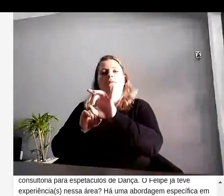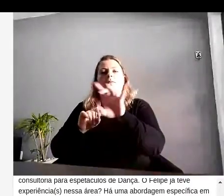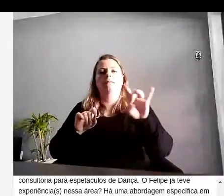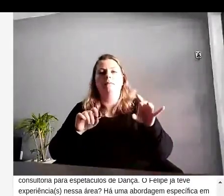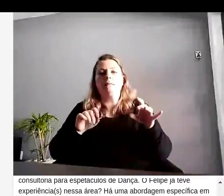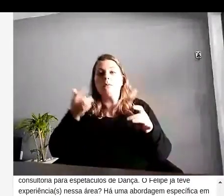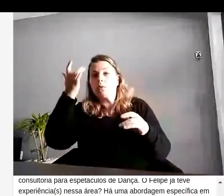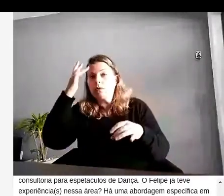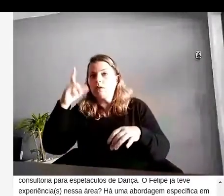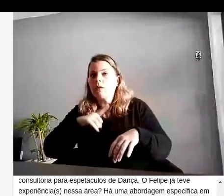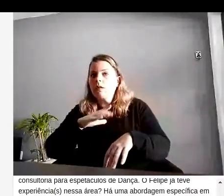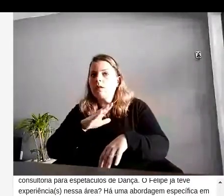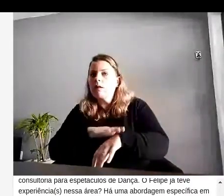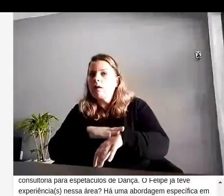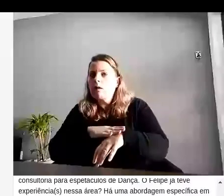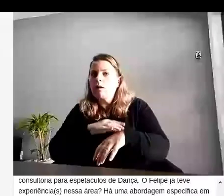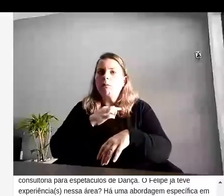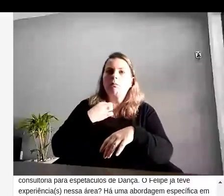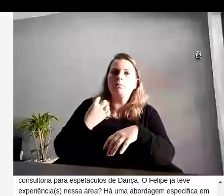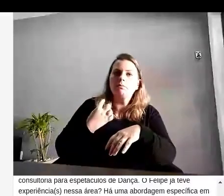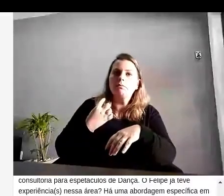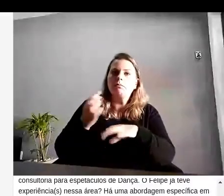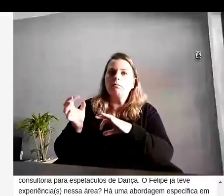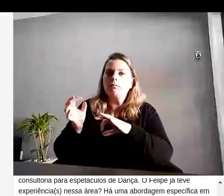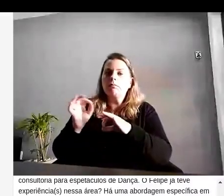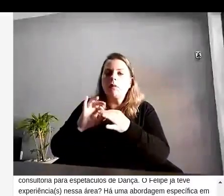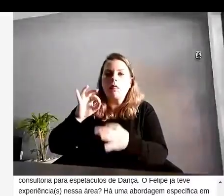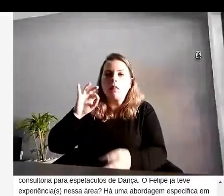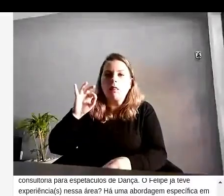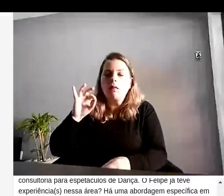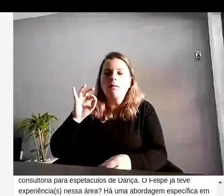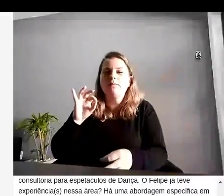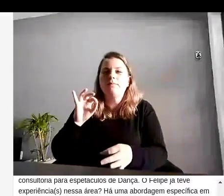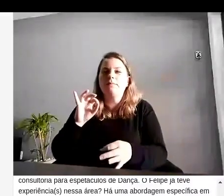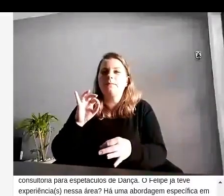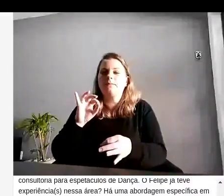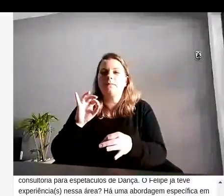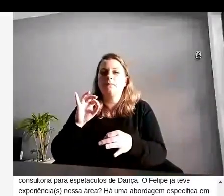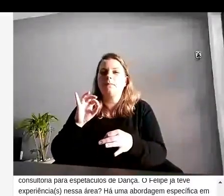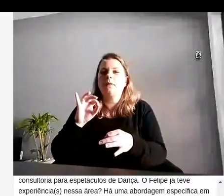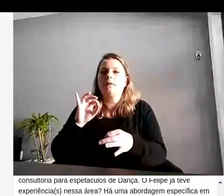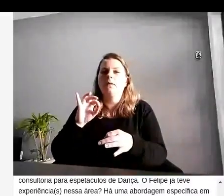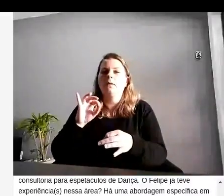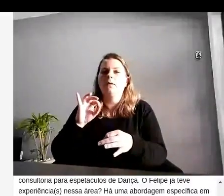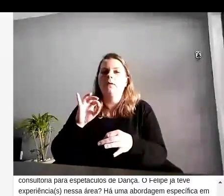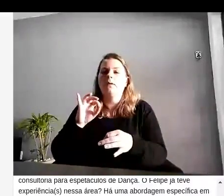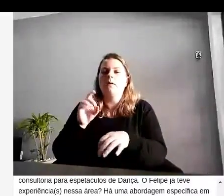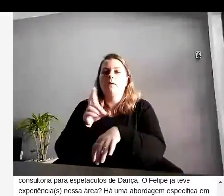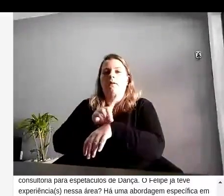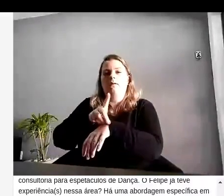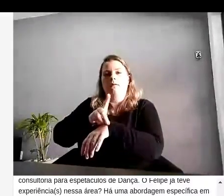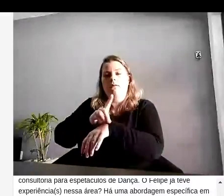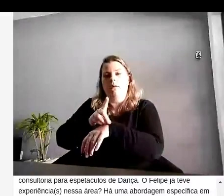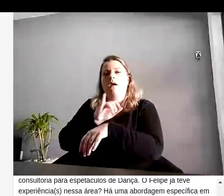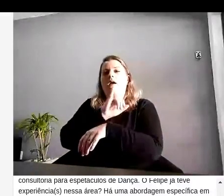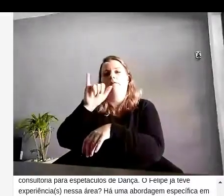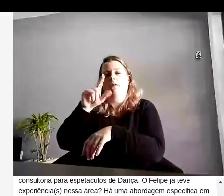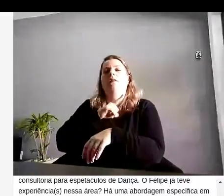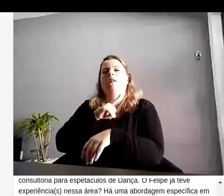desejo meio no voo cego, literalmente, Ainda mas tem uns 10 minutinhos, Felipe.